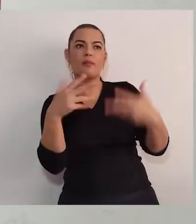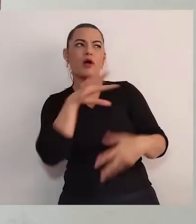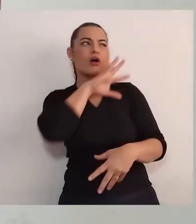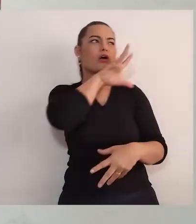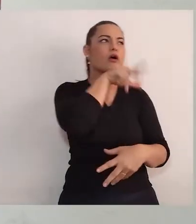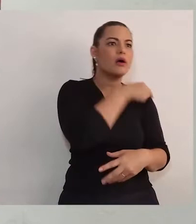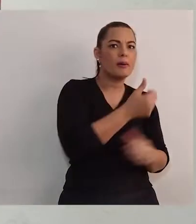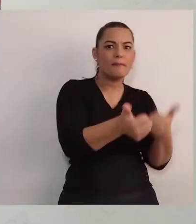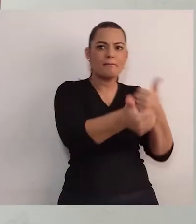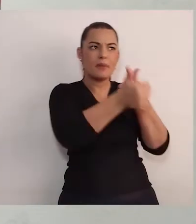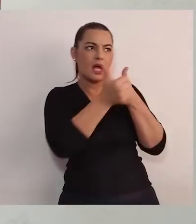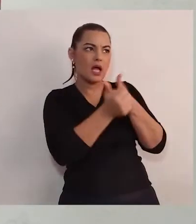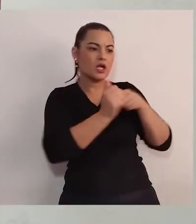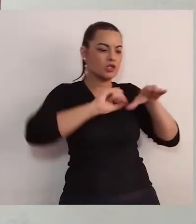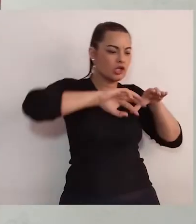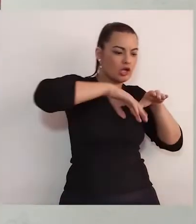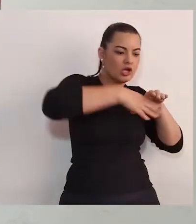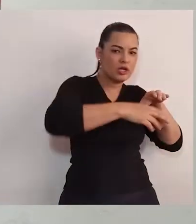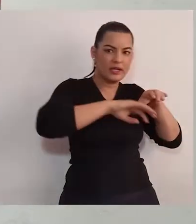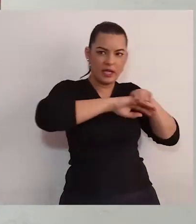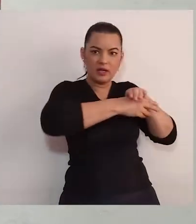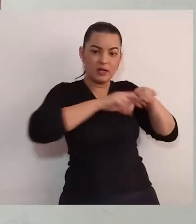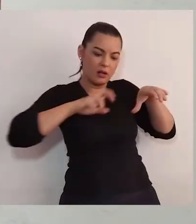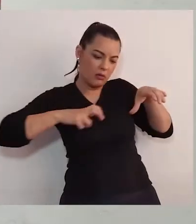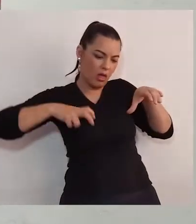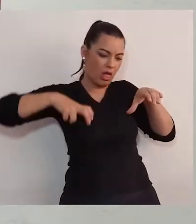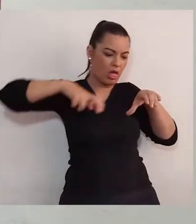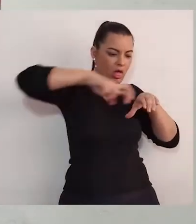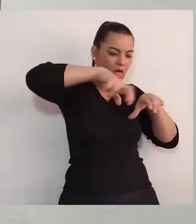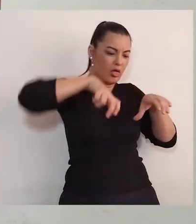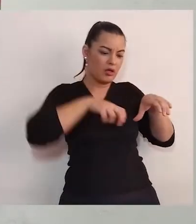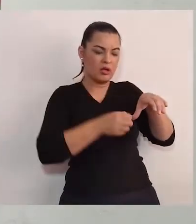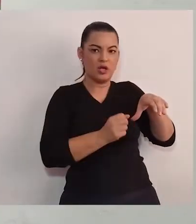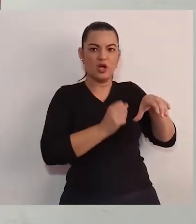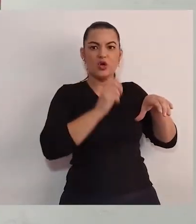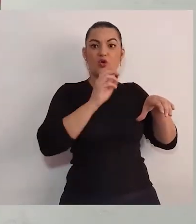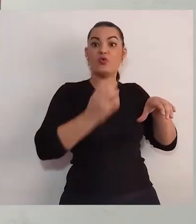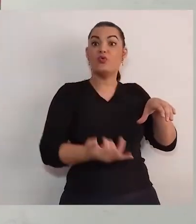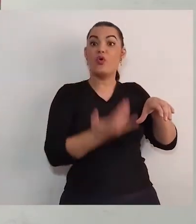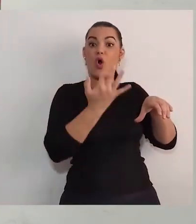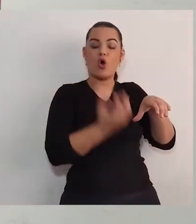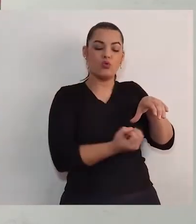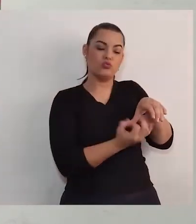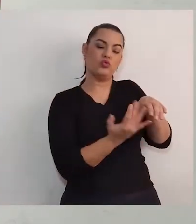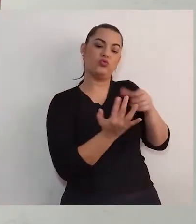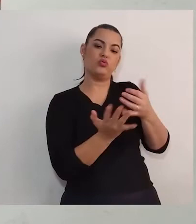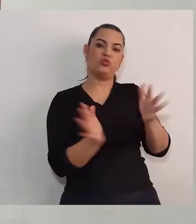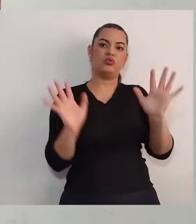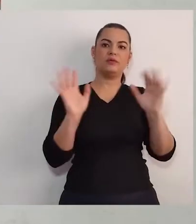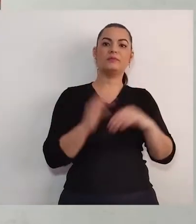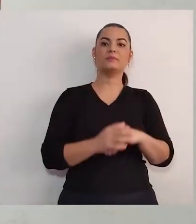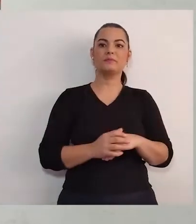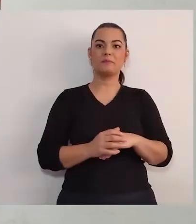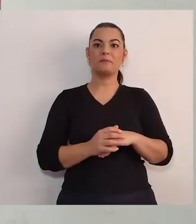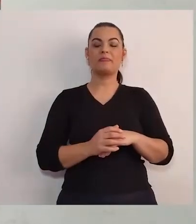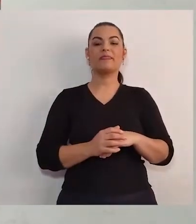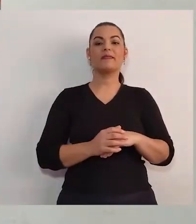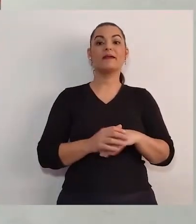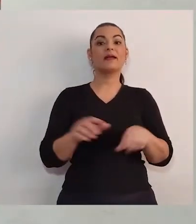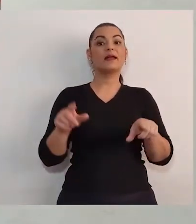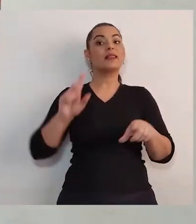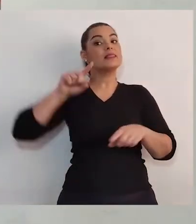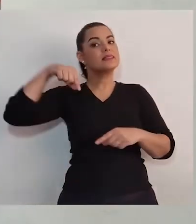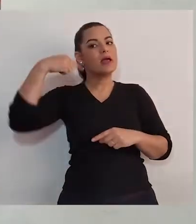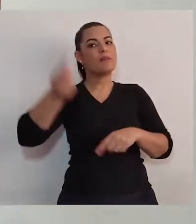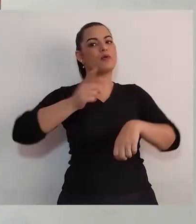ali a caverna. Só depois de muito tempo é que eles descobriram que o fogo também serviria para